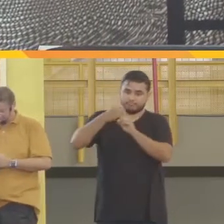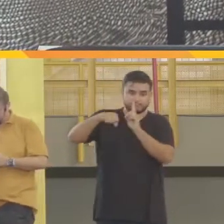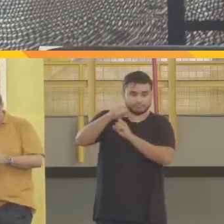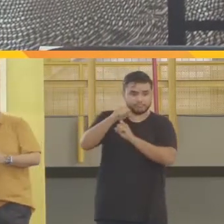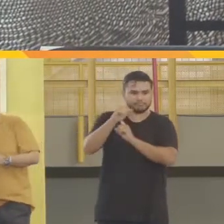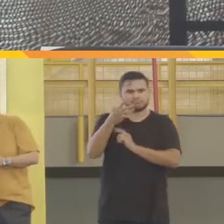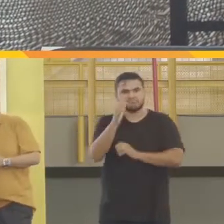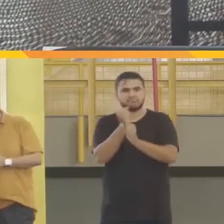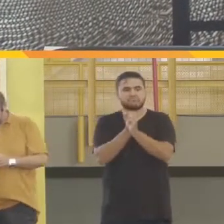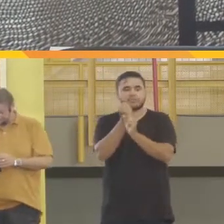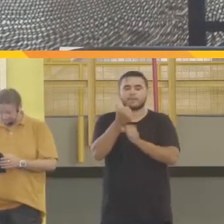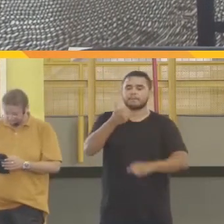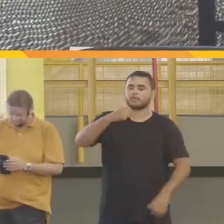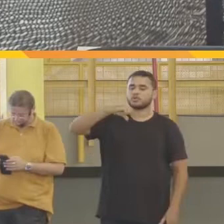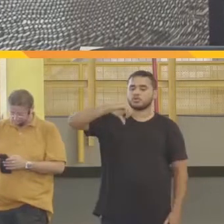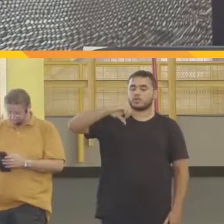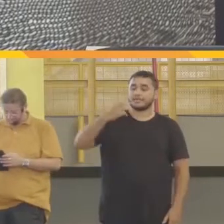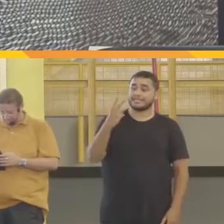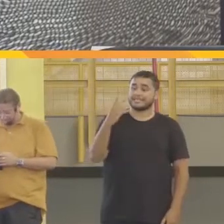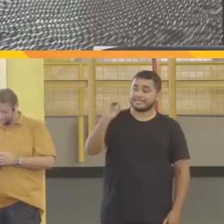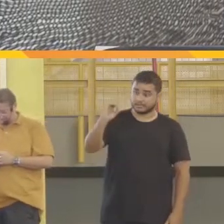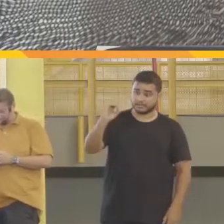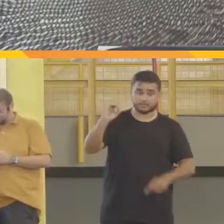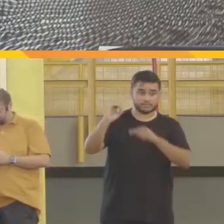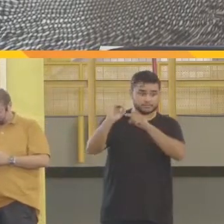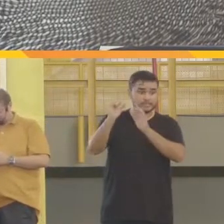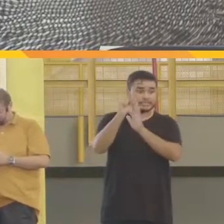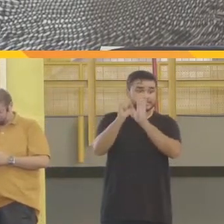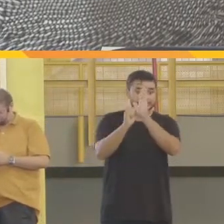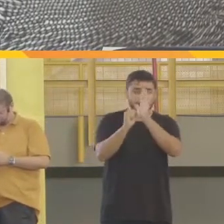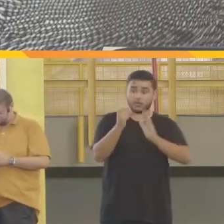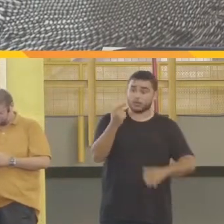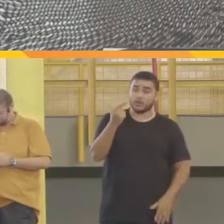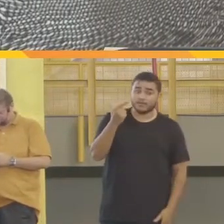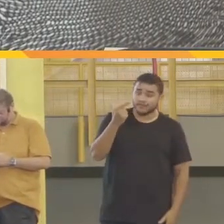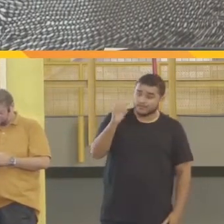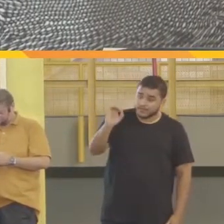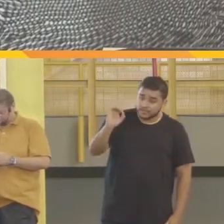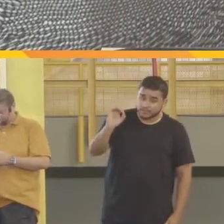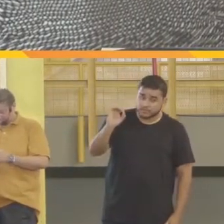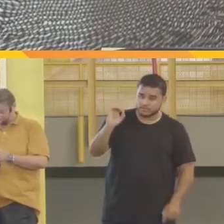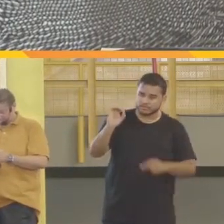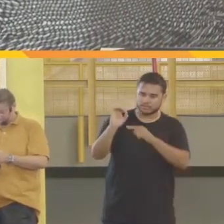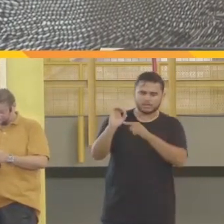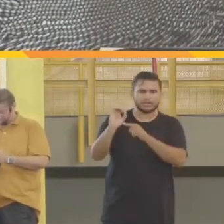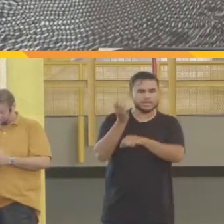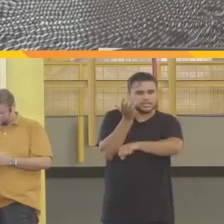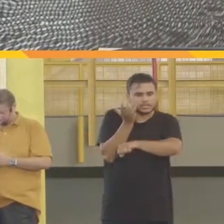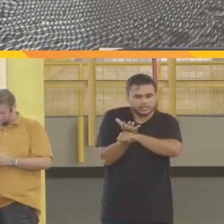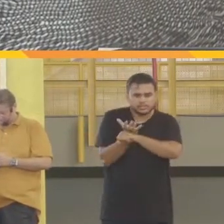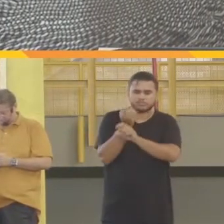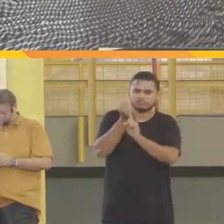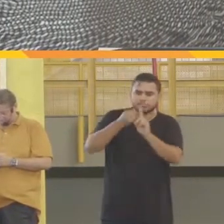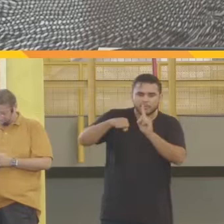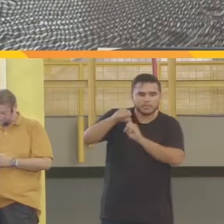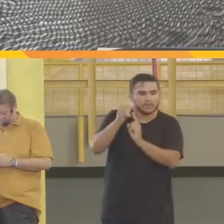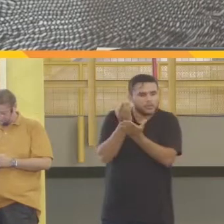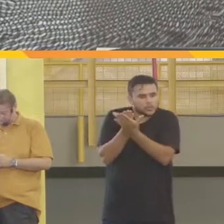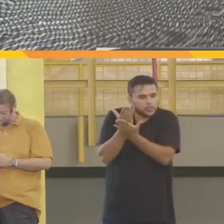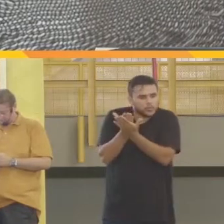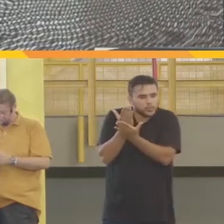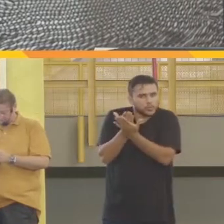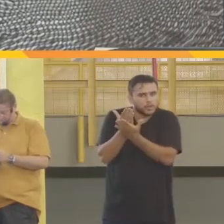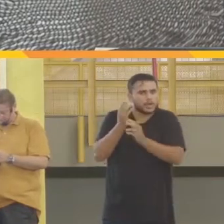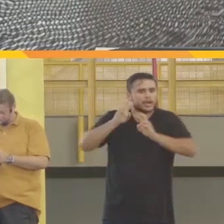dizer que a sociologia só foi reconhecida no Brasil no século XX não significa dizer que as